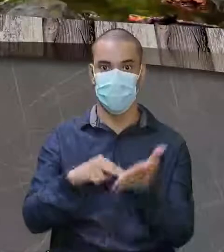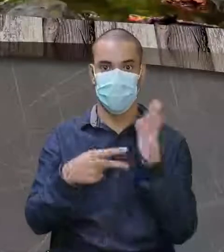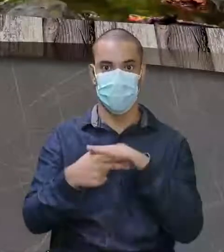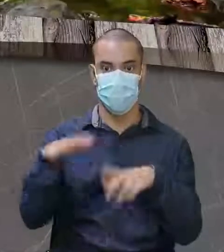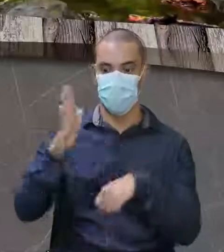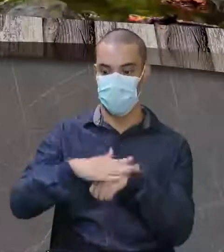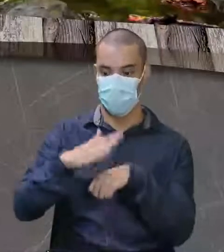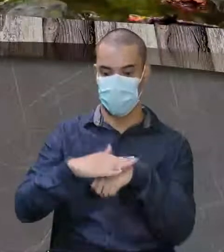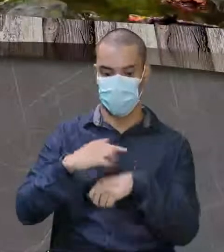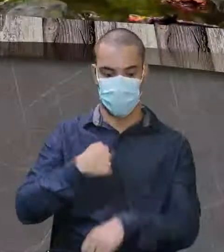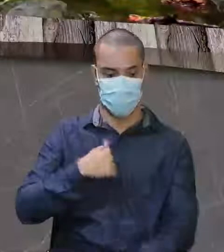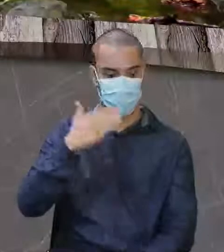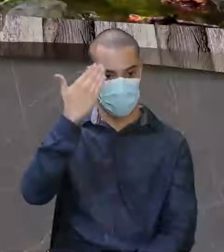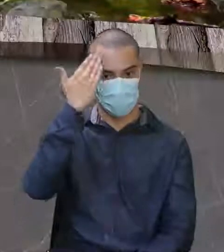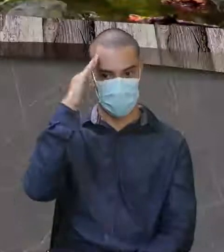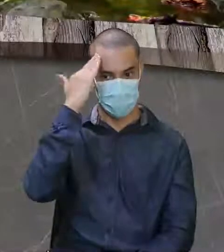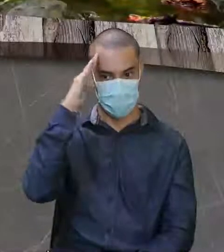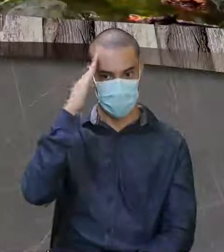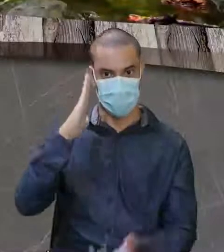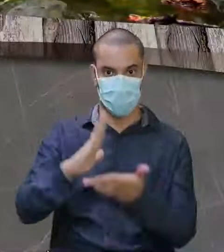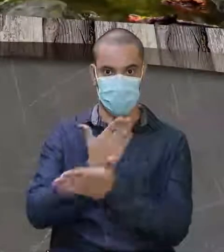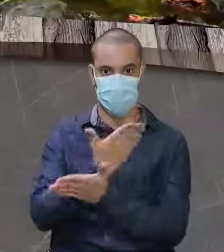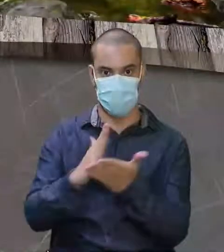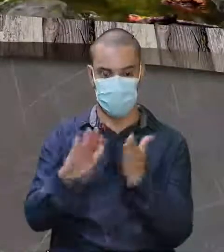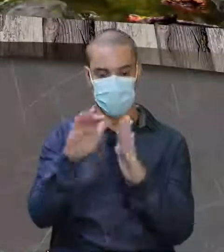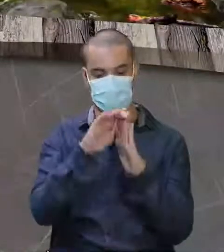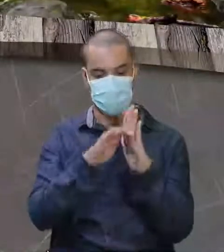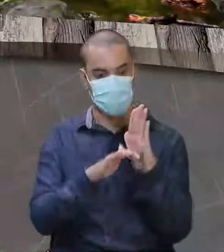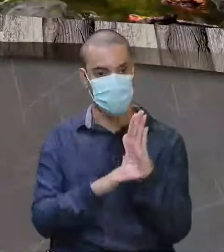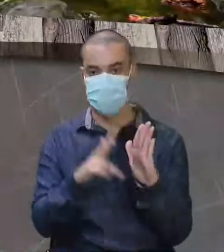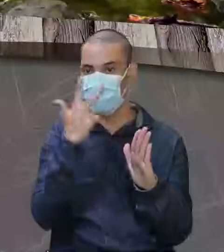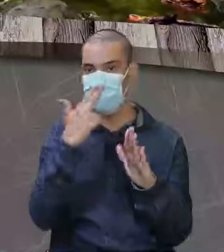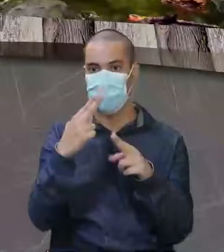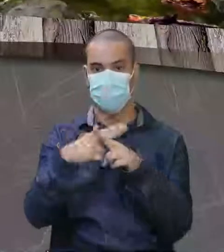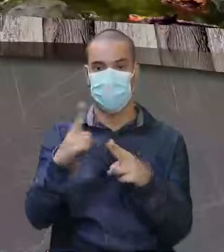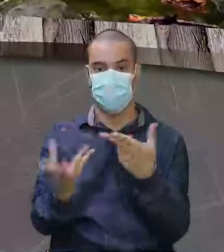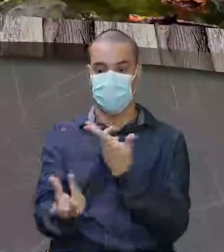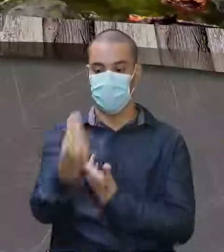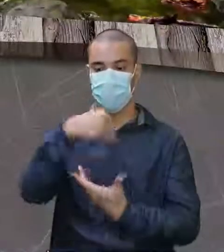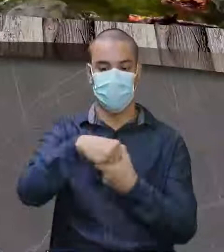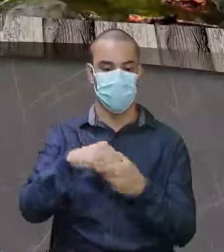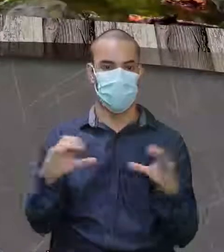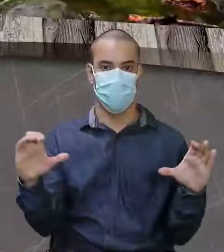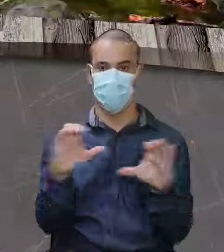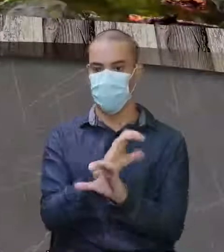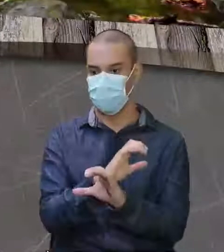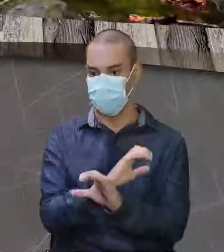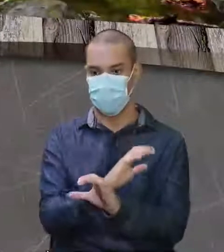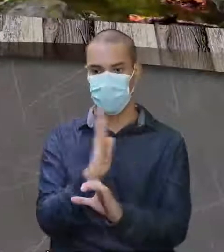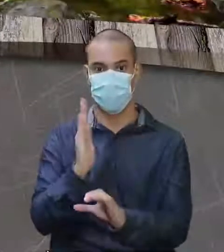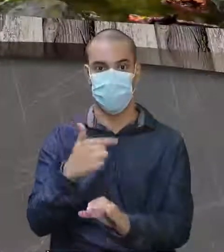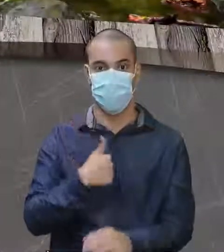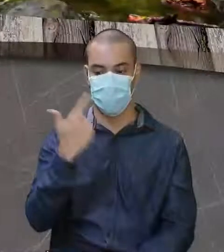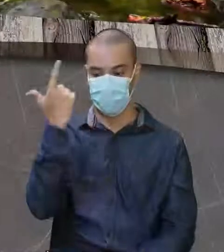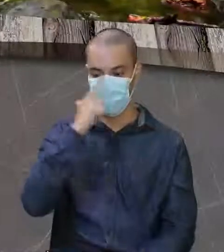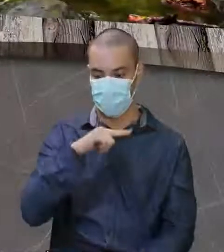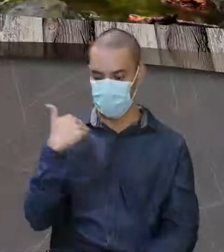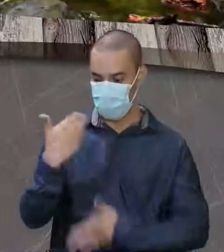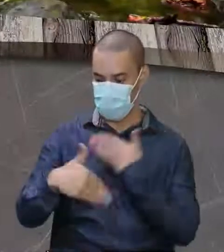automático você entender que alguns fatores estão implícitos na situação, para que eu consiga me desenvolver